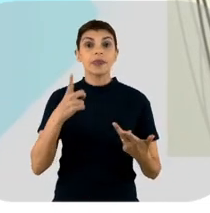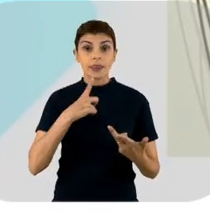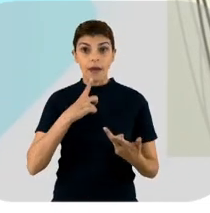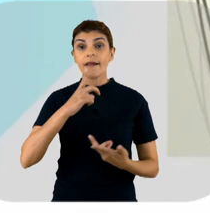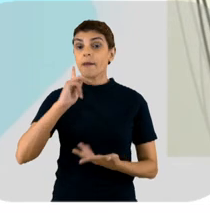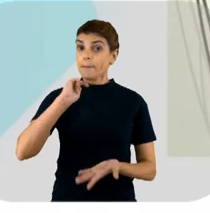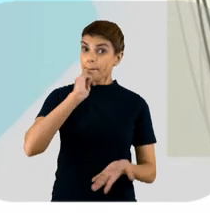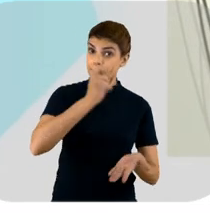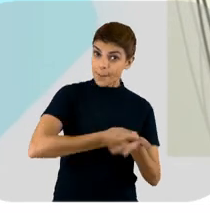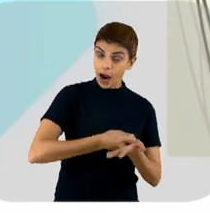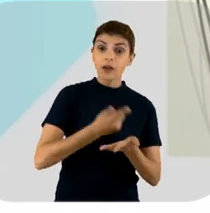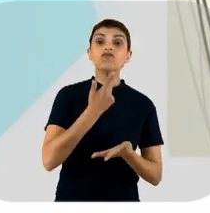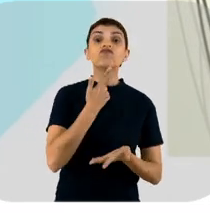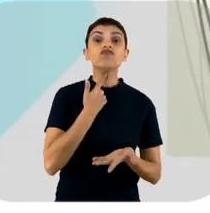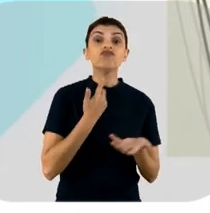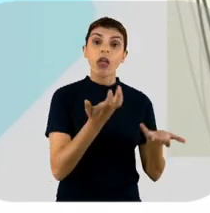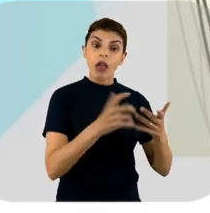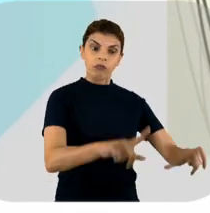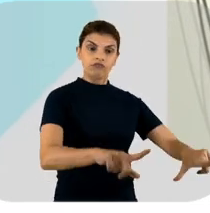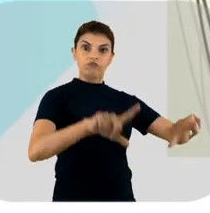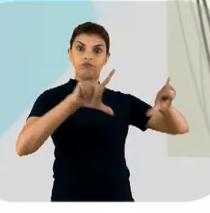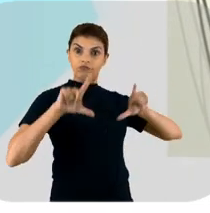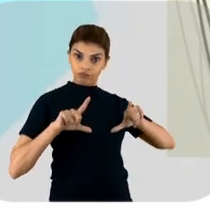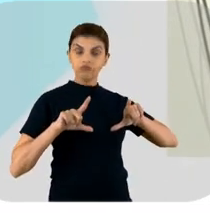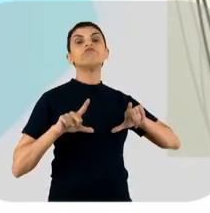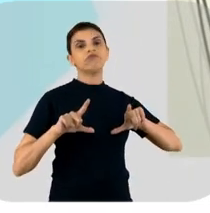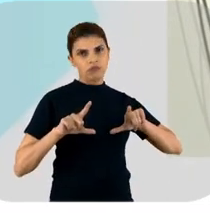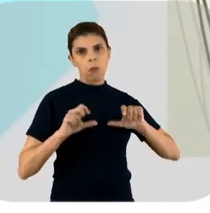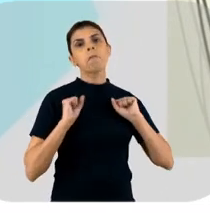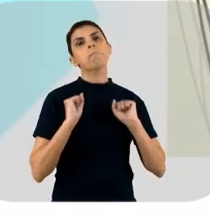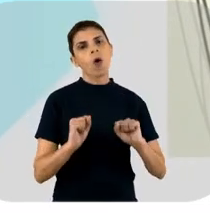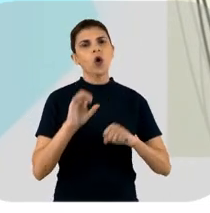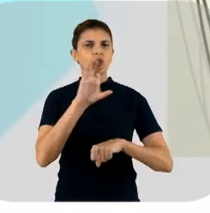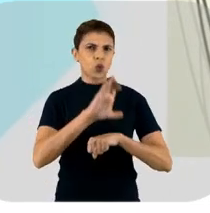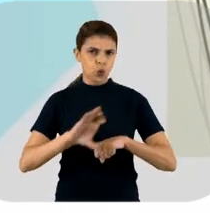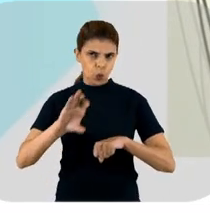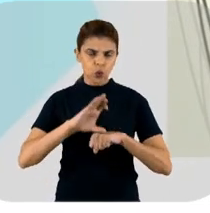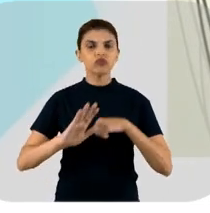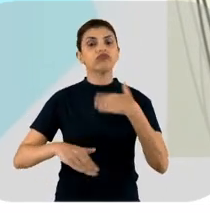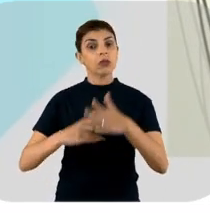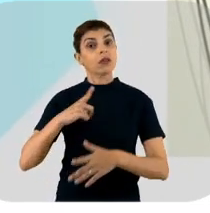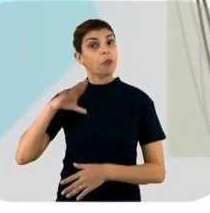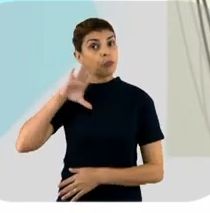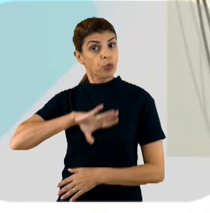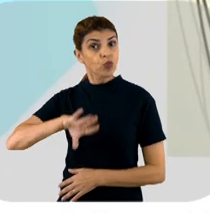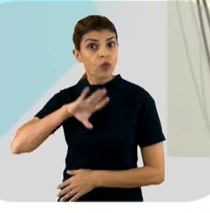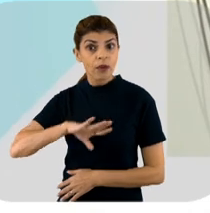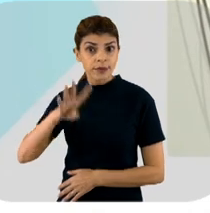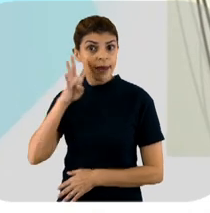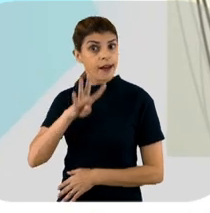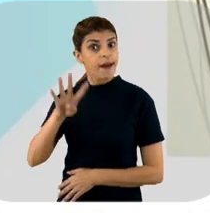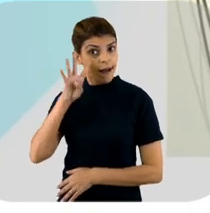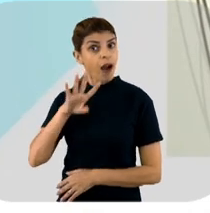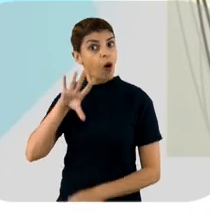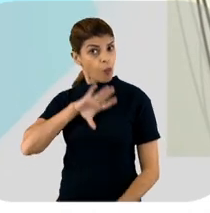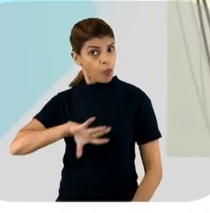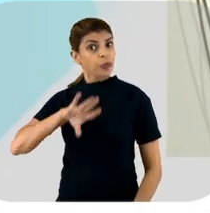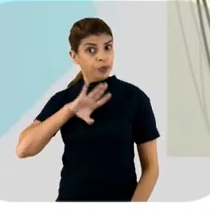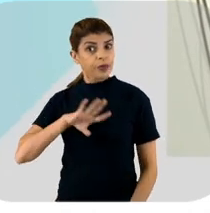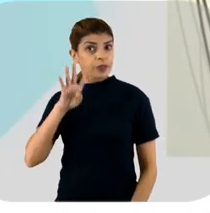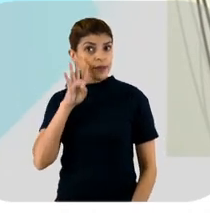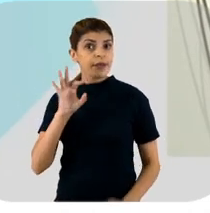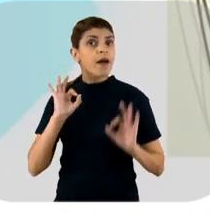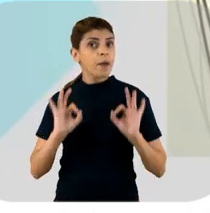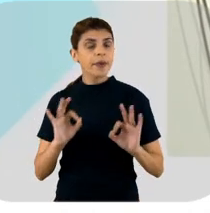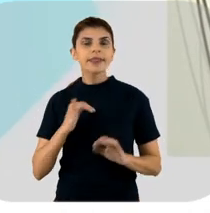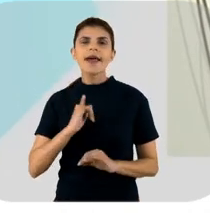e tem a versão paga se você quiser a certificação, como todos os cursos do Coursera. Mas ela é em português, é